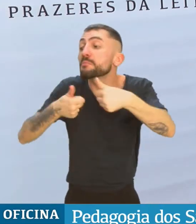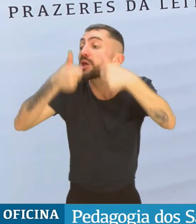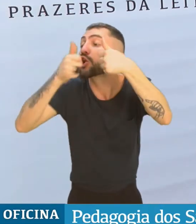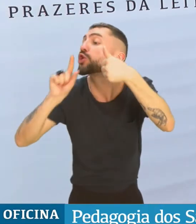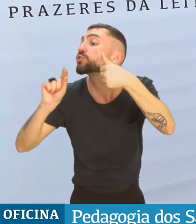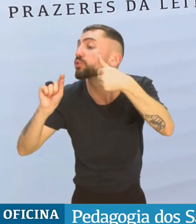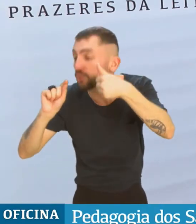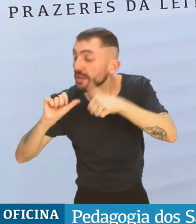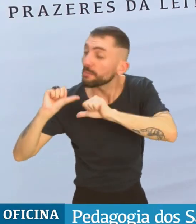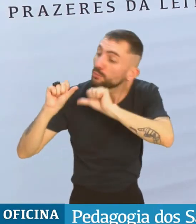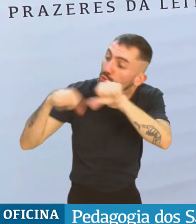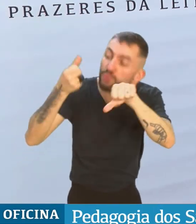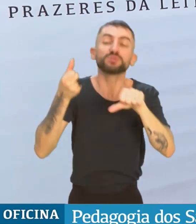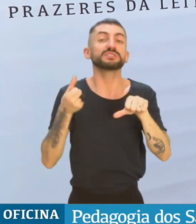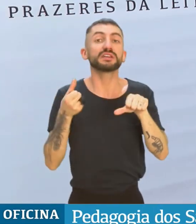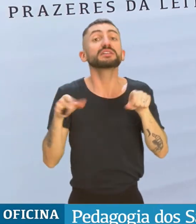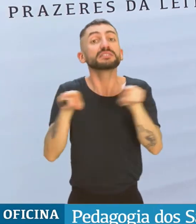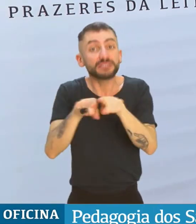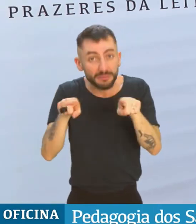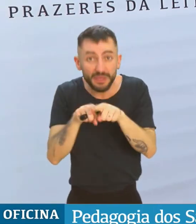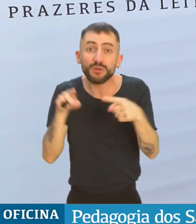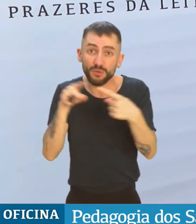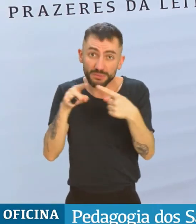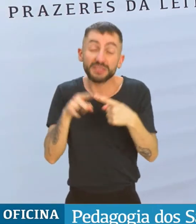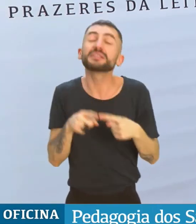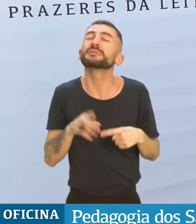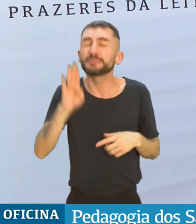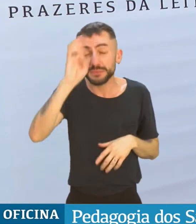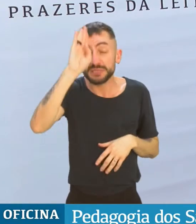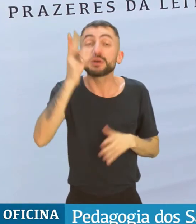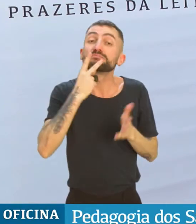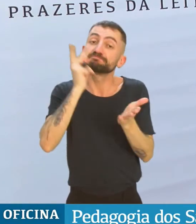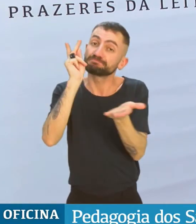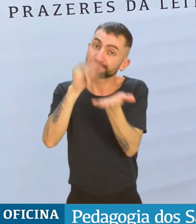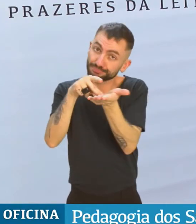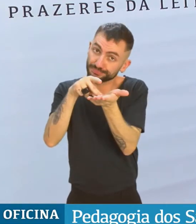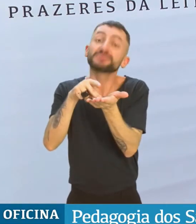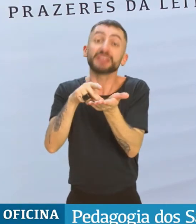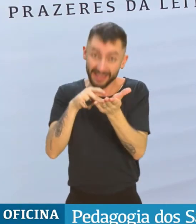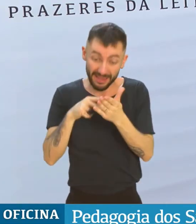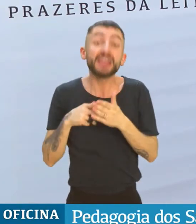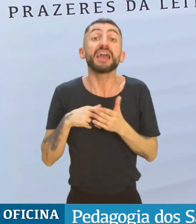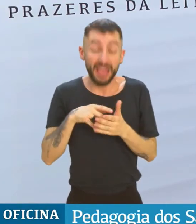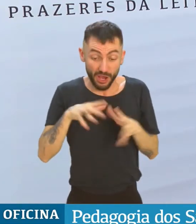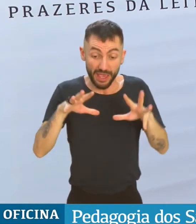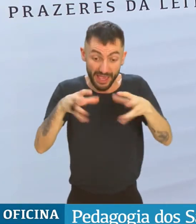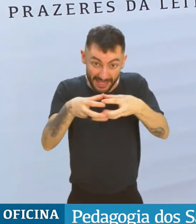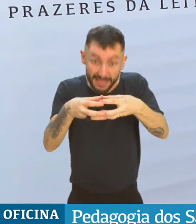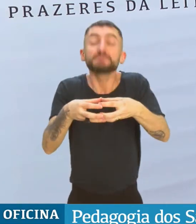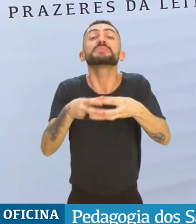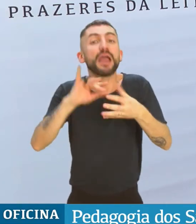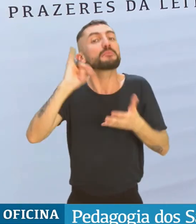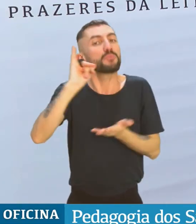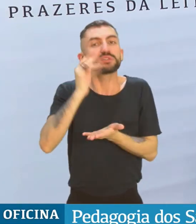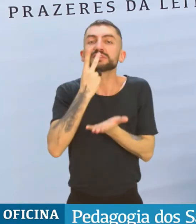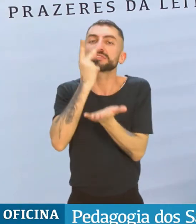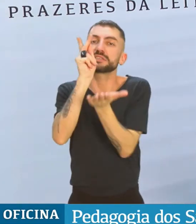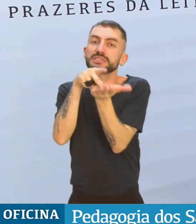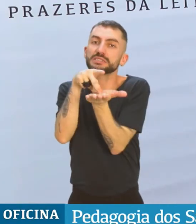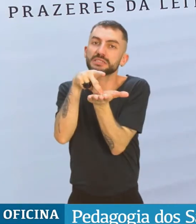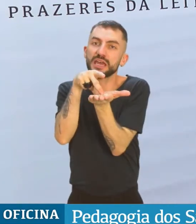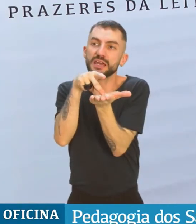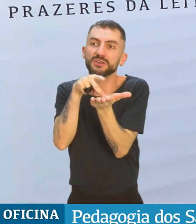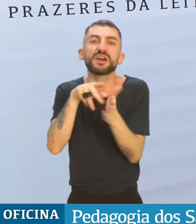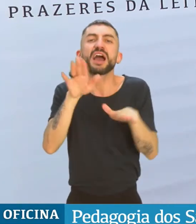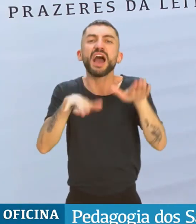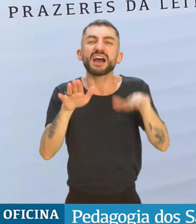Quais são algumas adaptações, e seja sincero, né? É muito importante esse processo de ser sincero, não ser aquela coisa de dar um tapinha